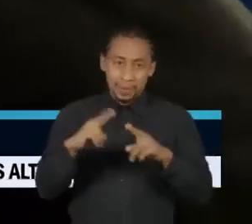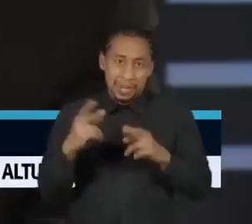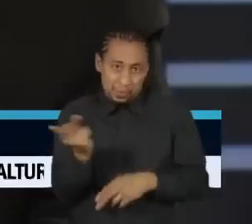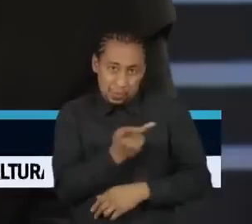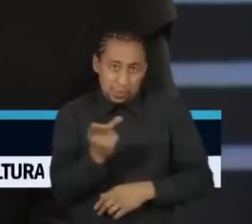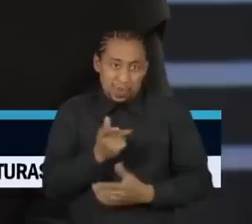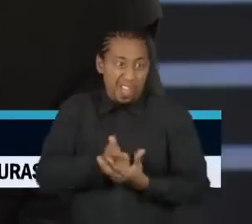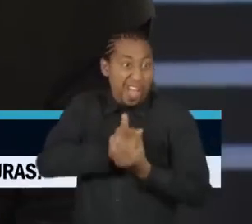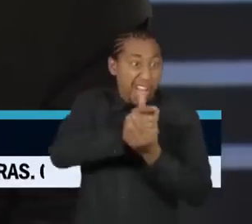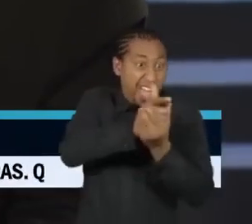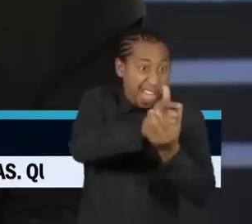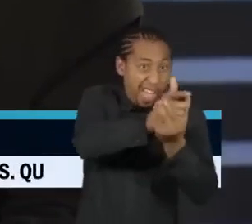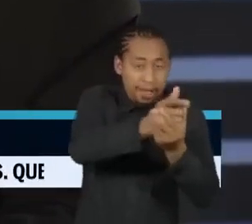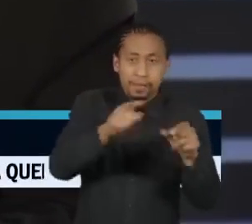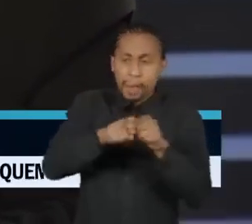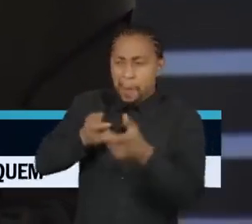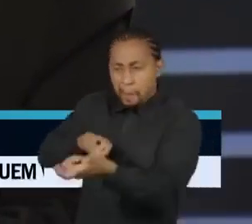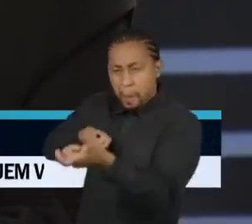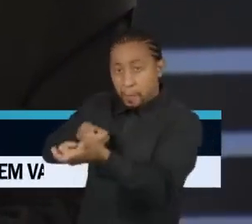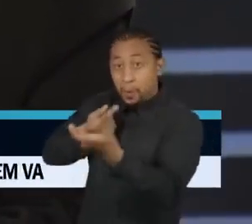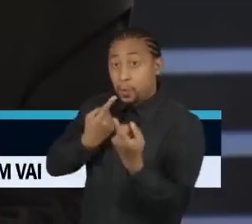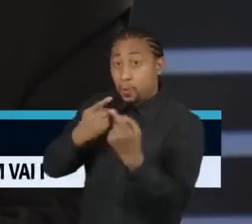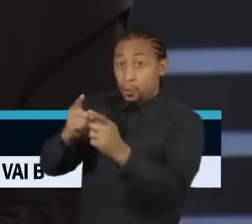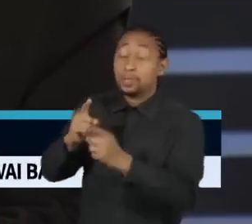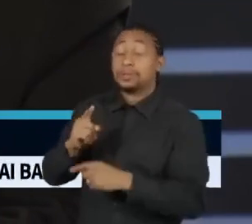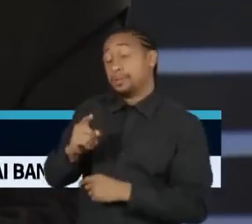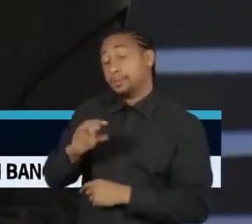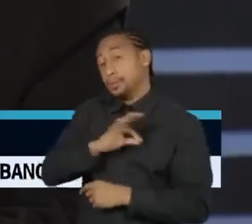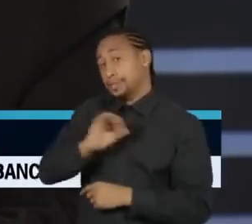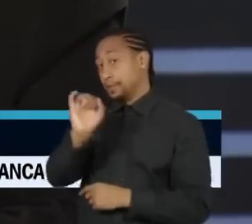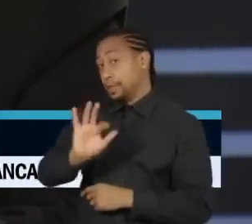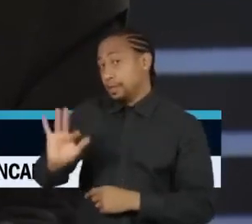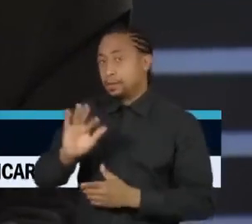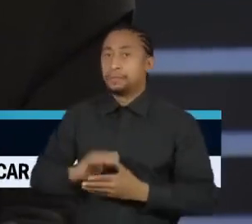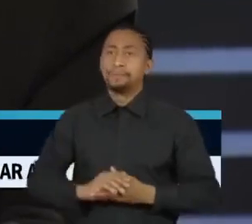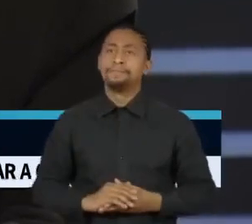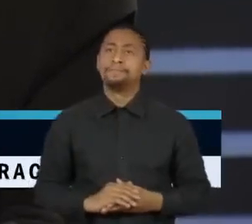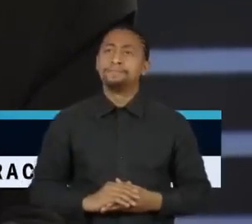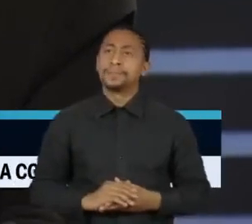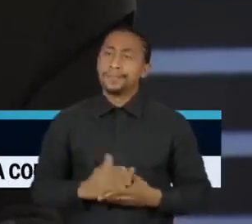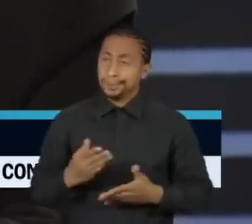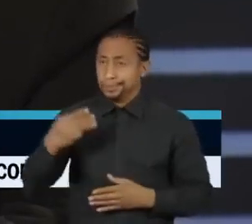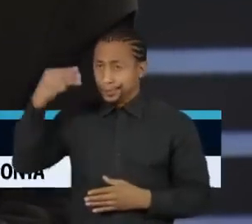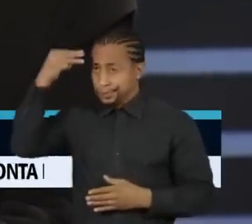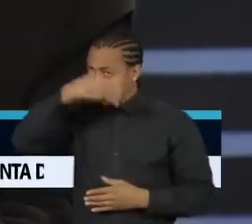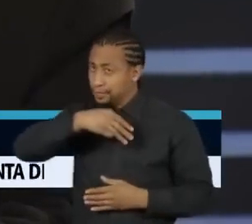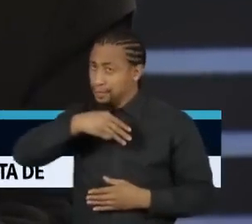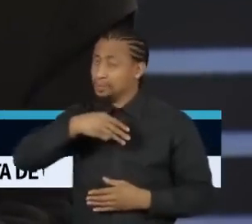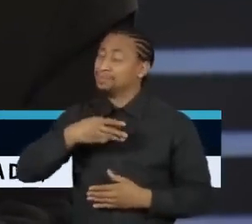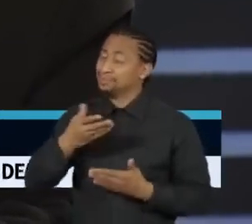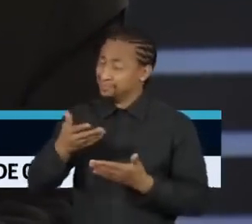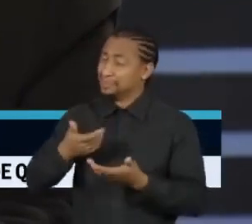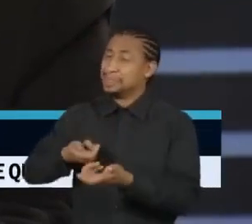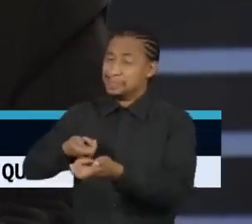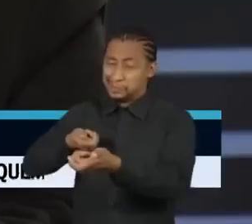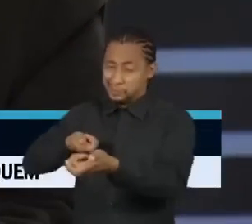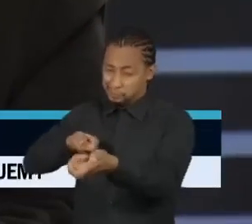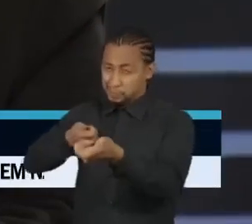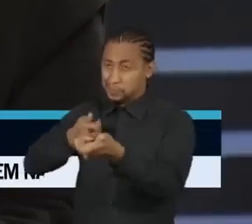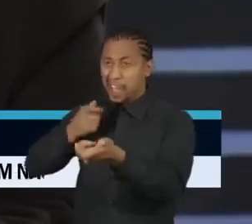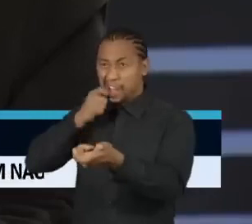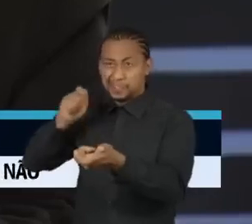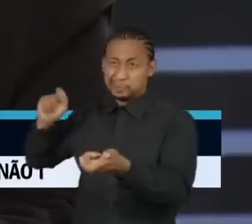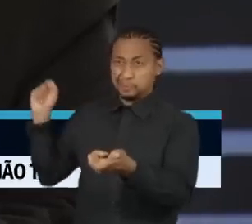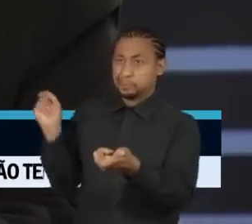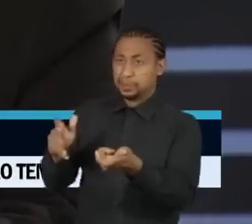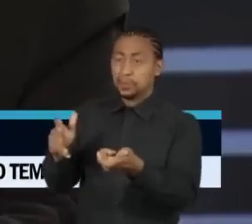é porque tanto caso do Jefferson contra o caso das ambelle quer dizer ele esperando a